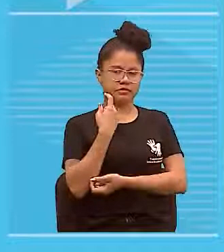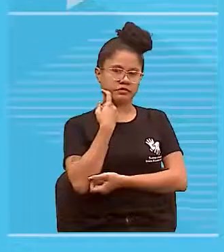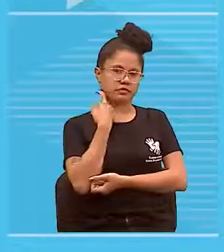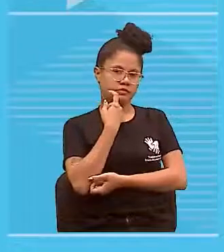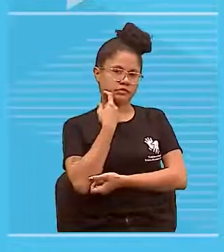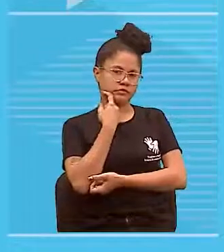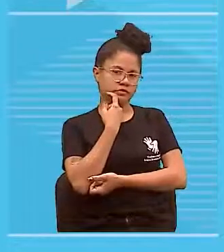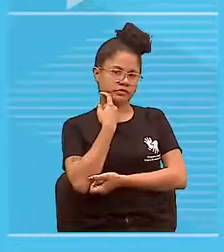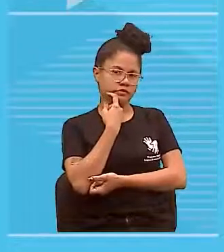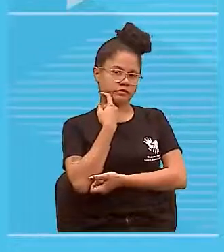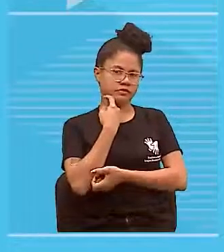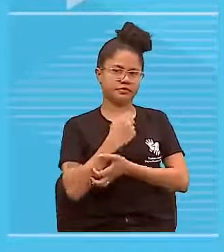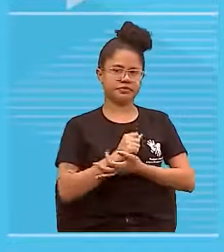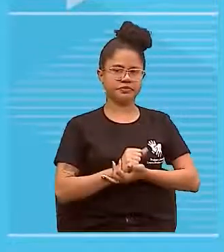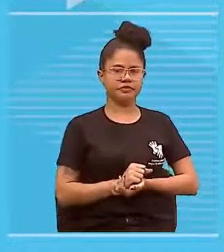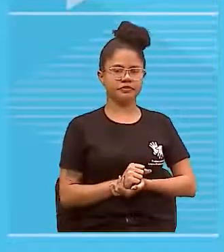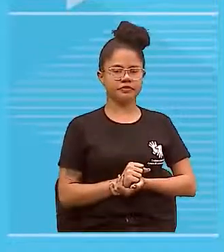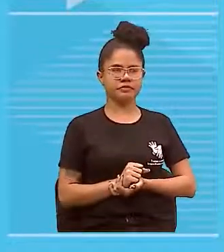fitoplâncton.